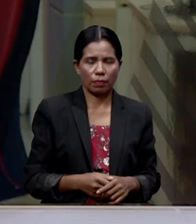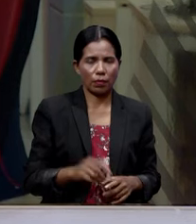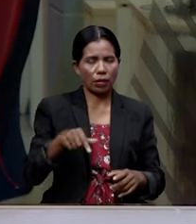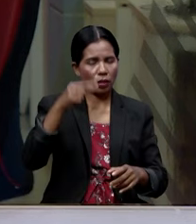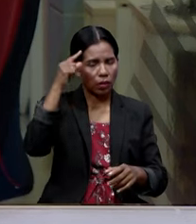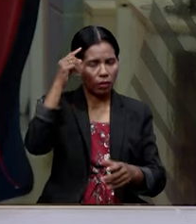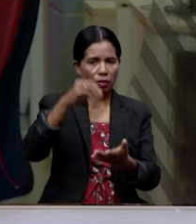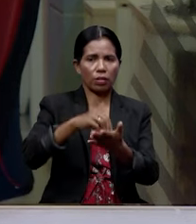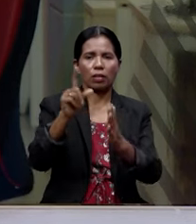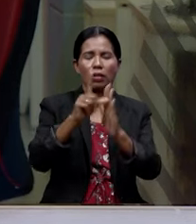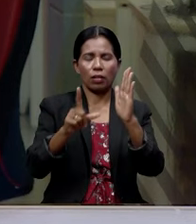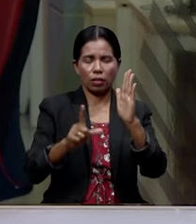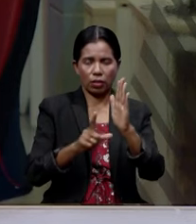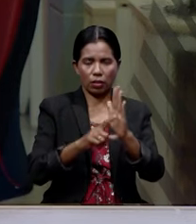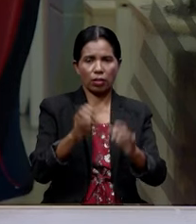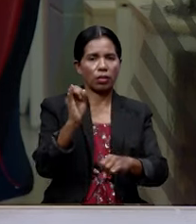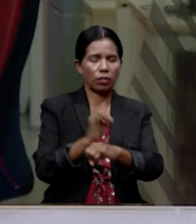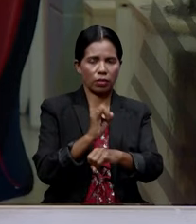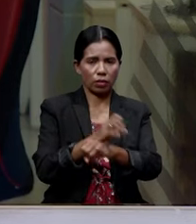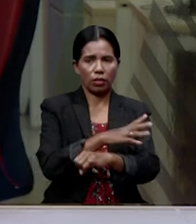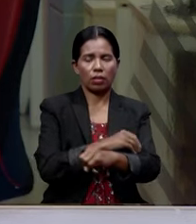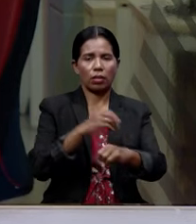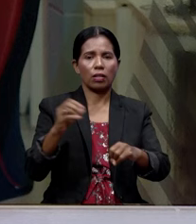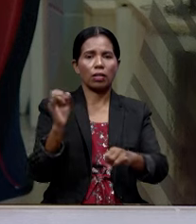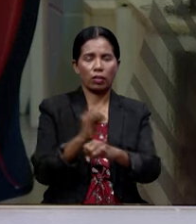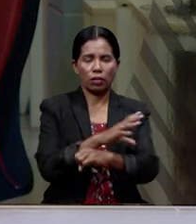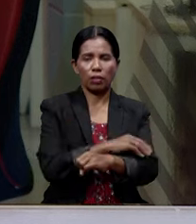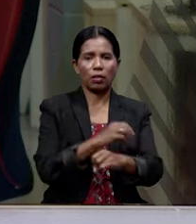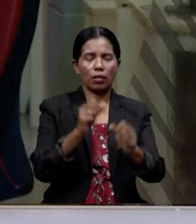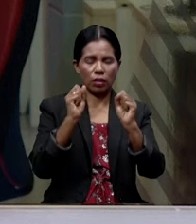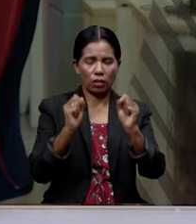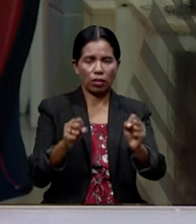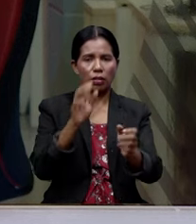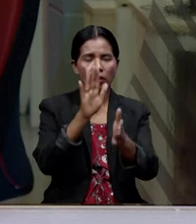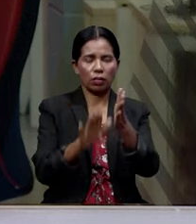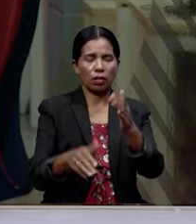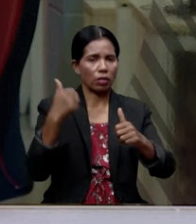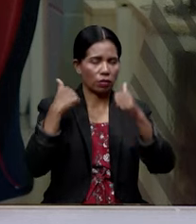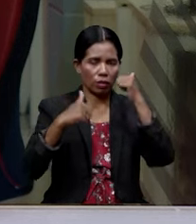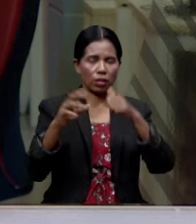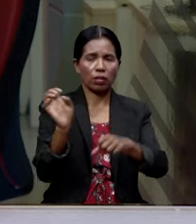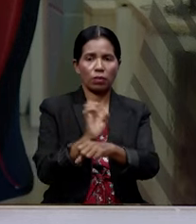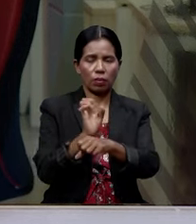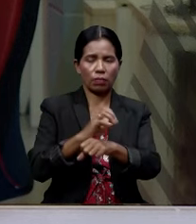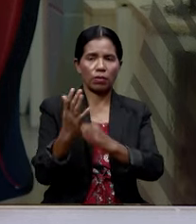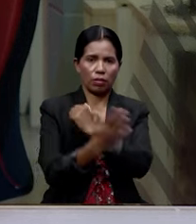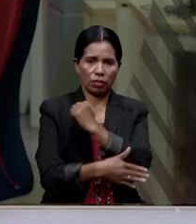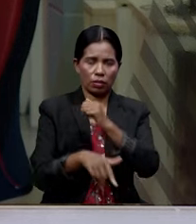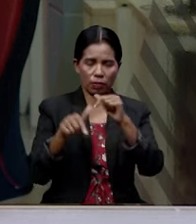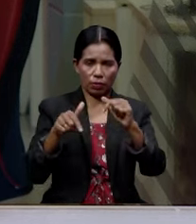governo cria lei licenciamento industrial no base indústria, ato regula atividade econômica e a relaram.